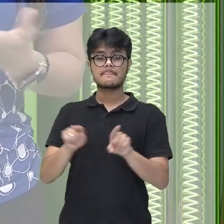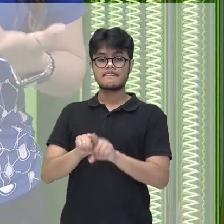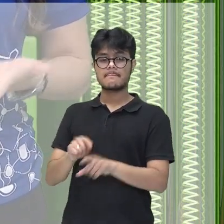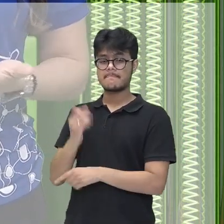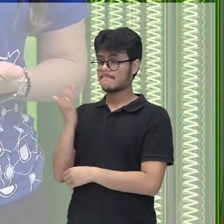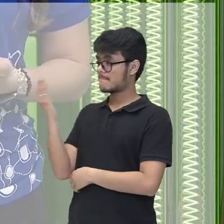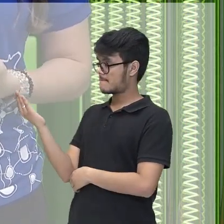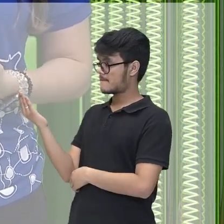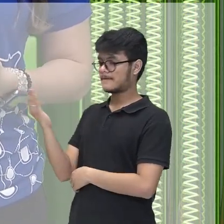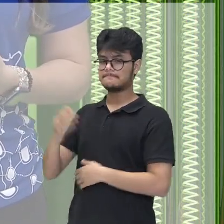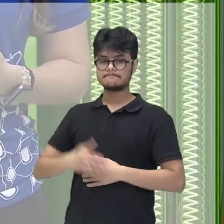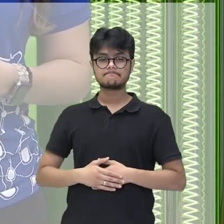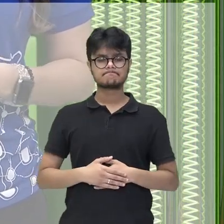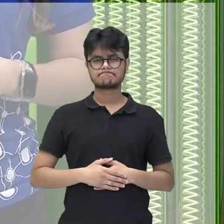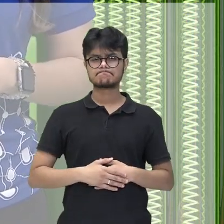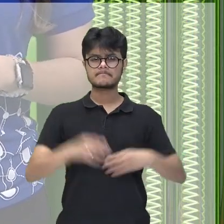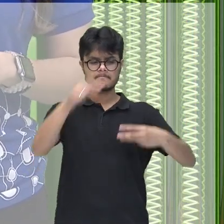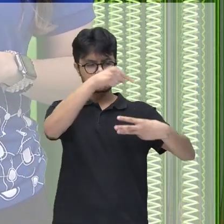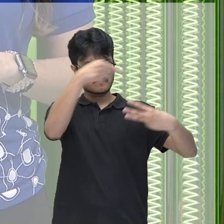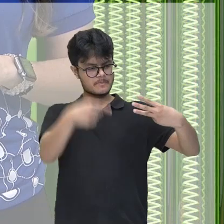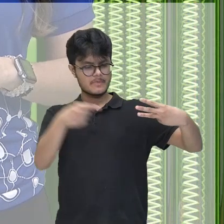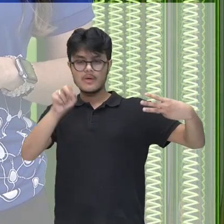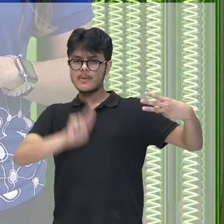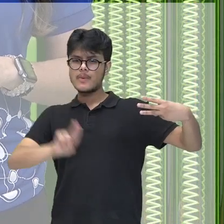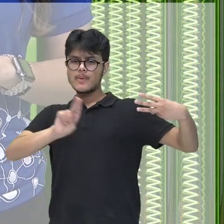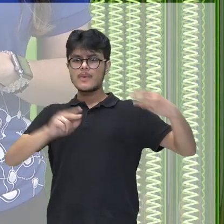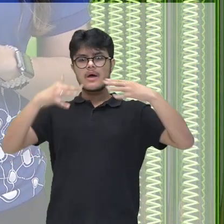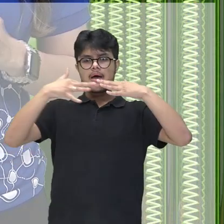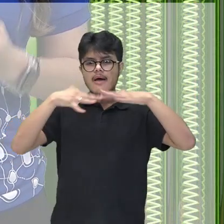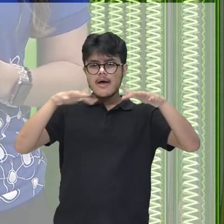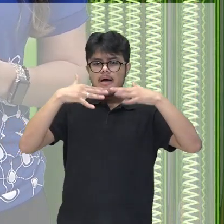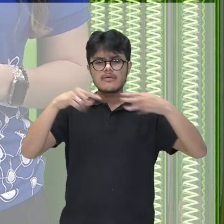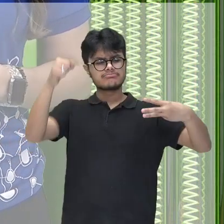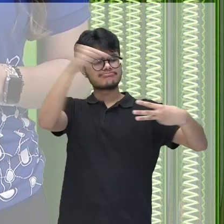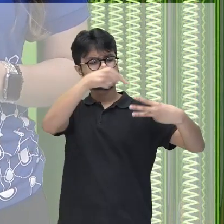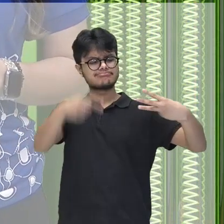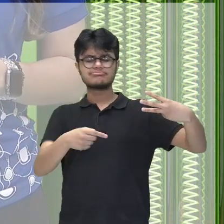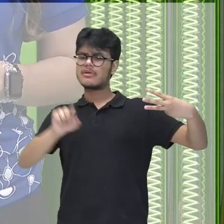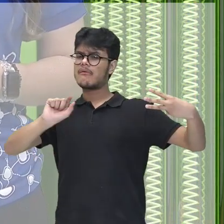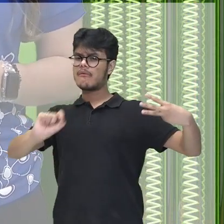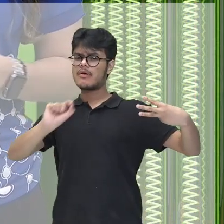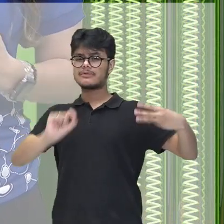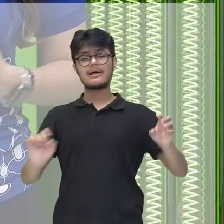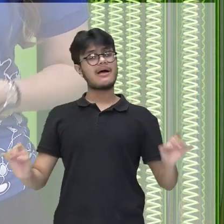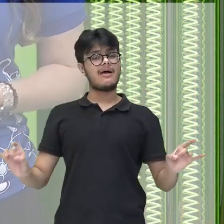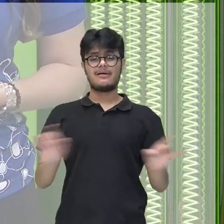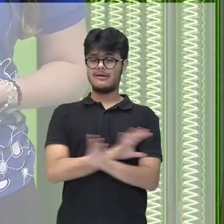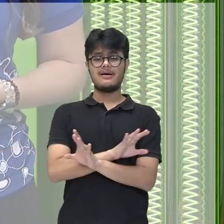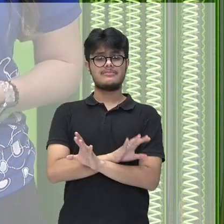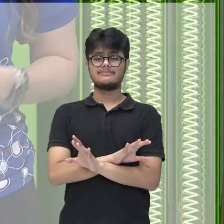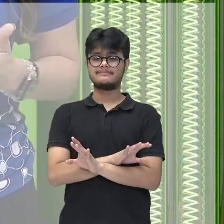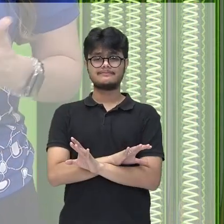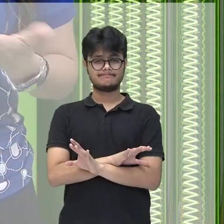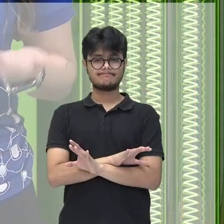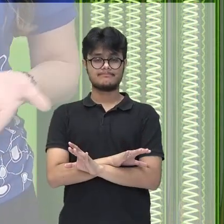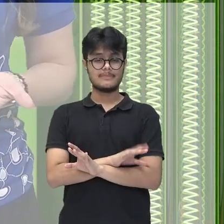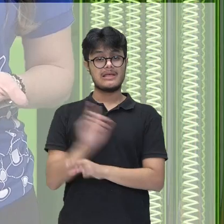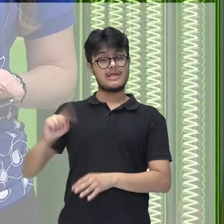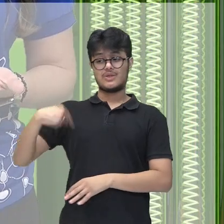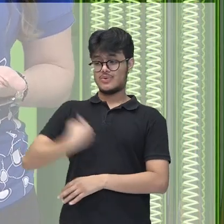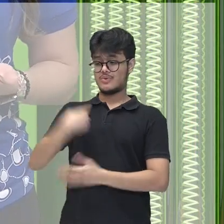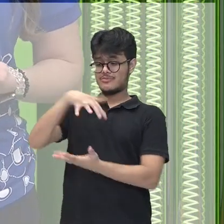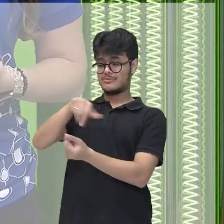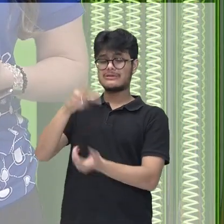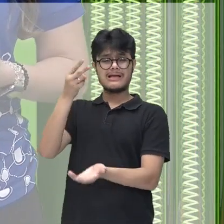como desvantagem do uso do combustível fóssil o esgotamento e dependência, porque, como eu falei